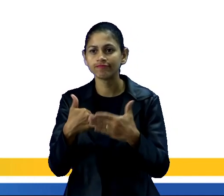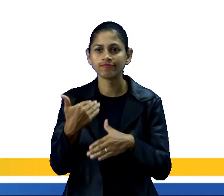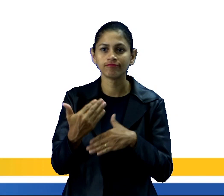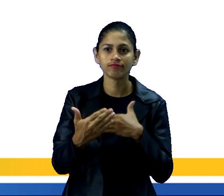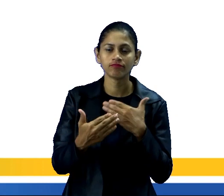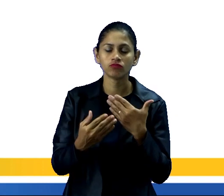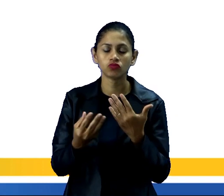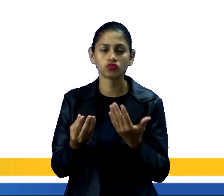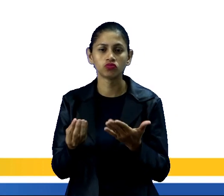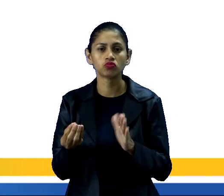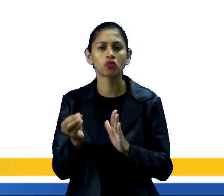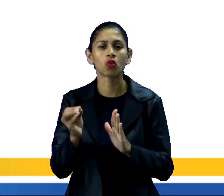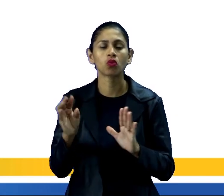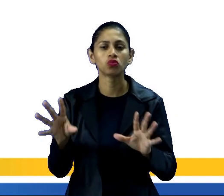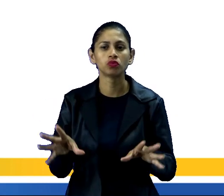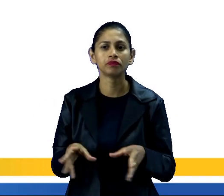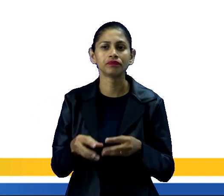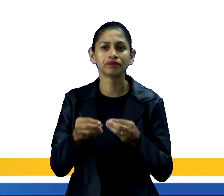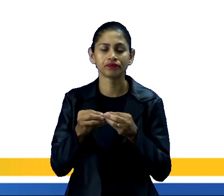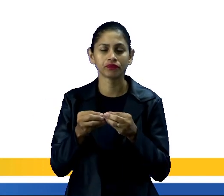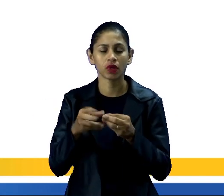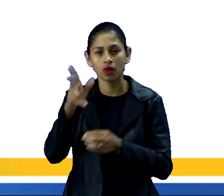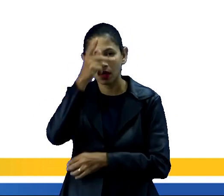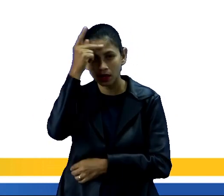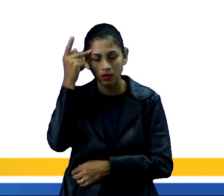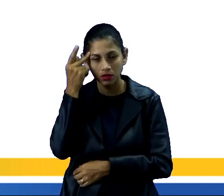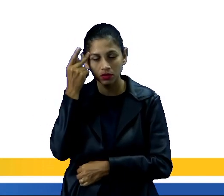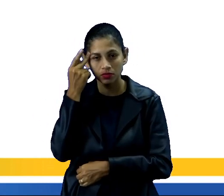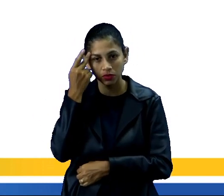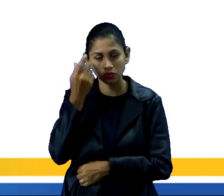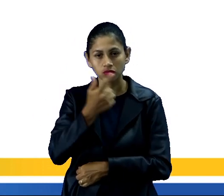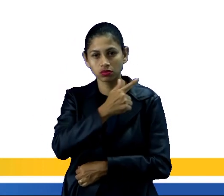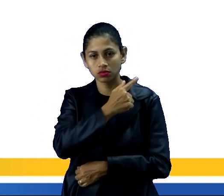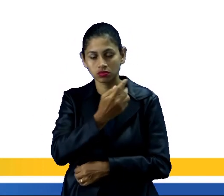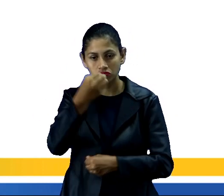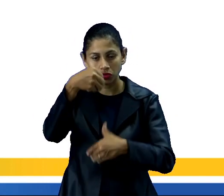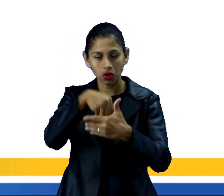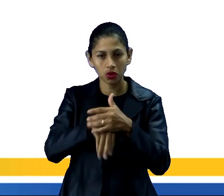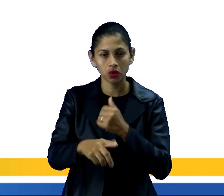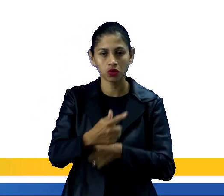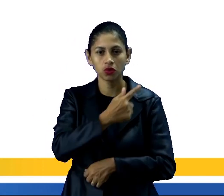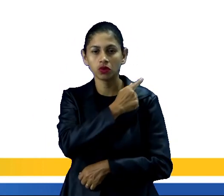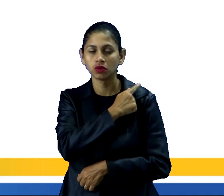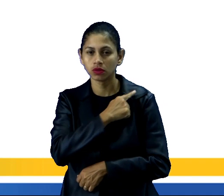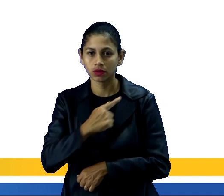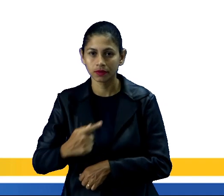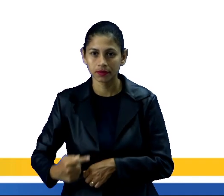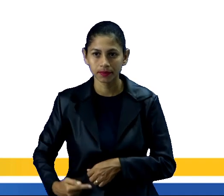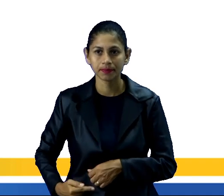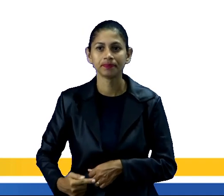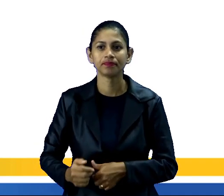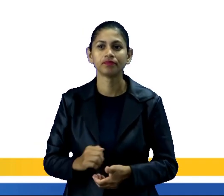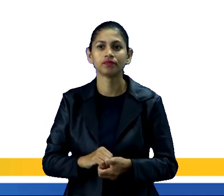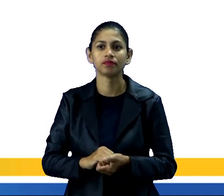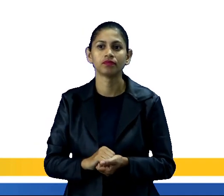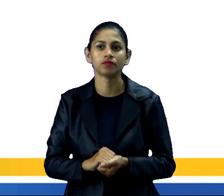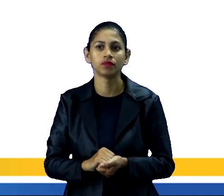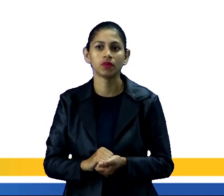vão colocando as pessoas no governo ali, né, já na República de